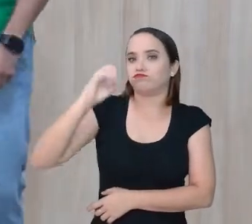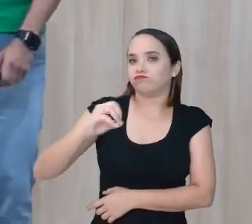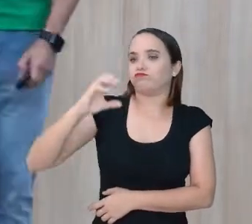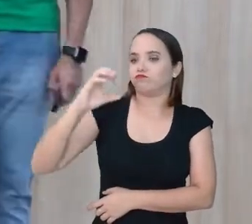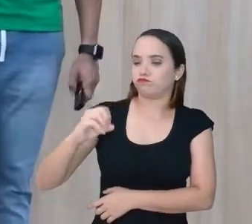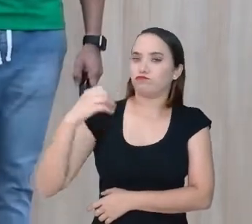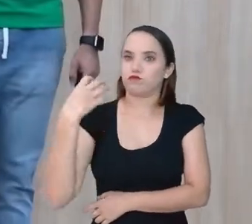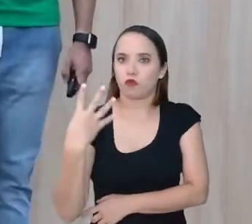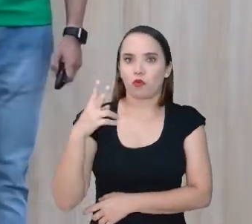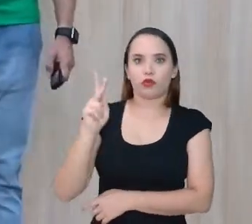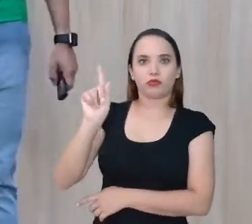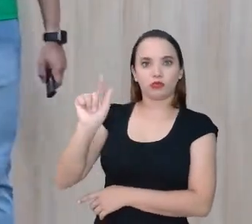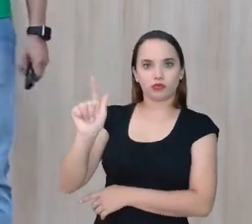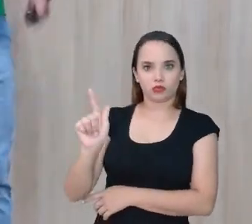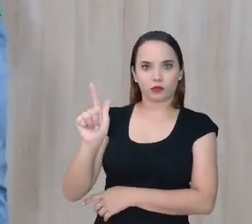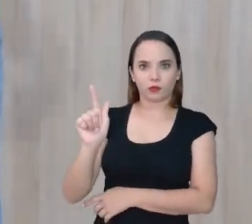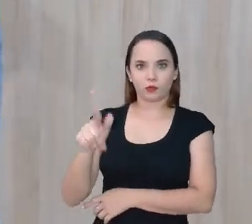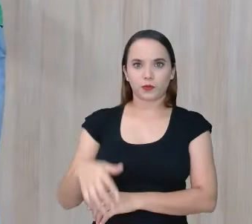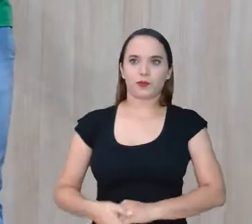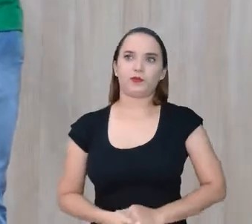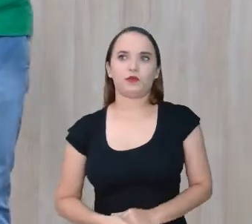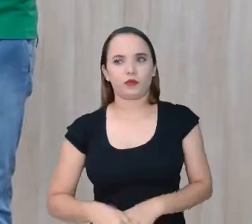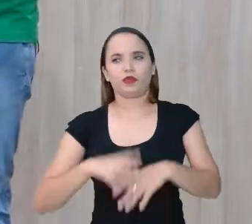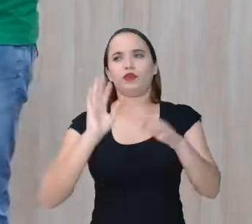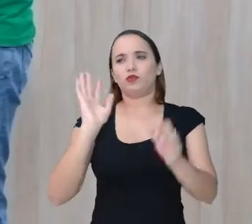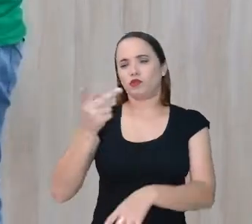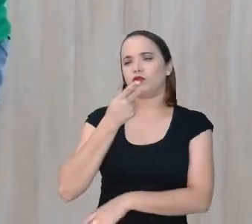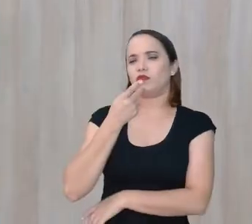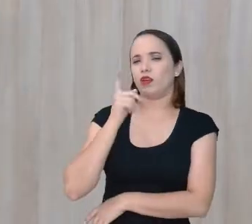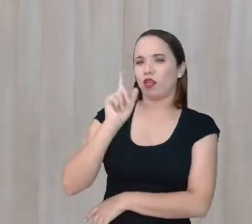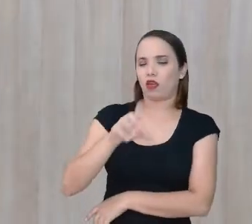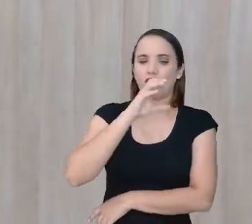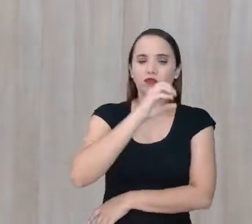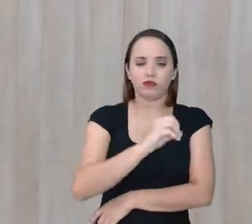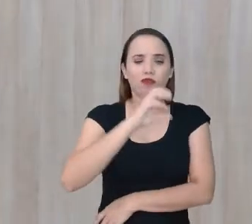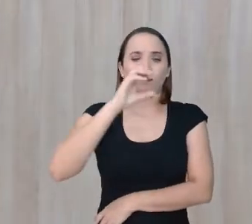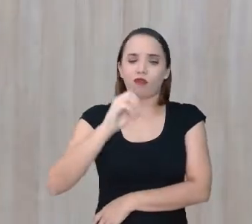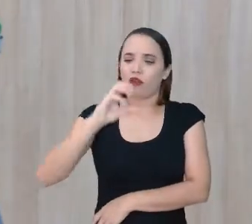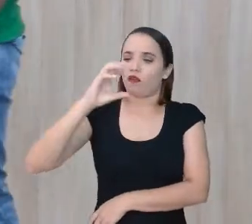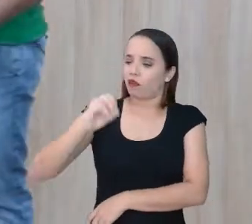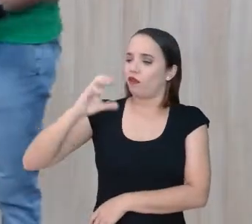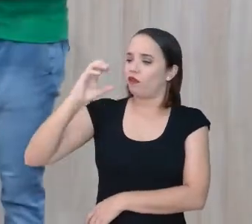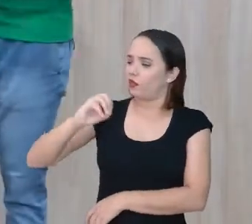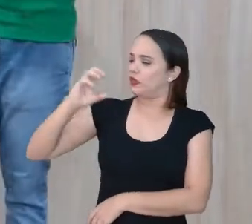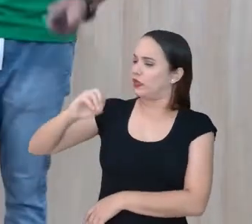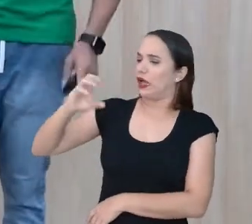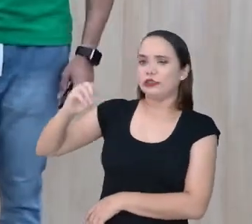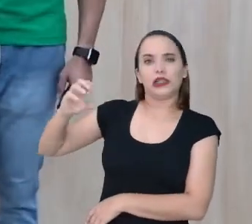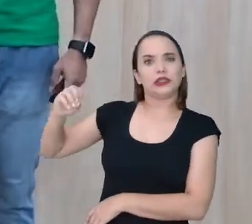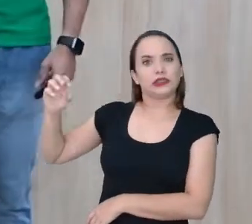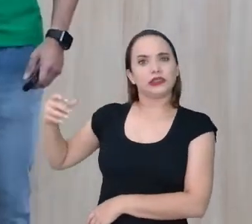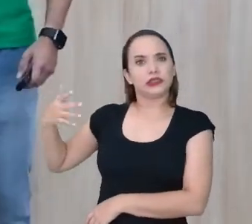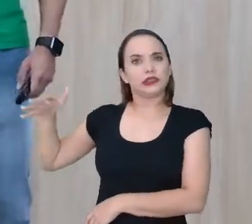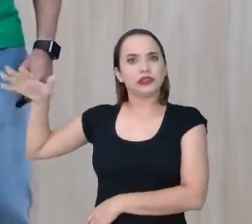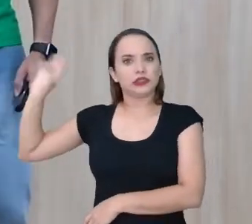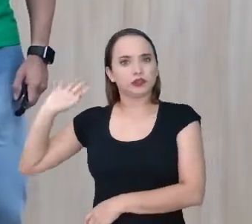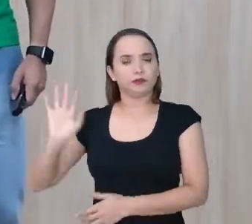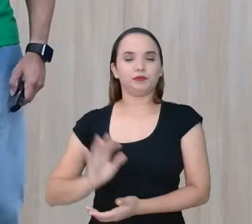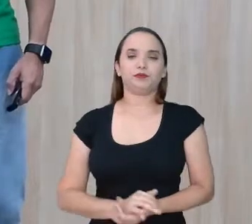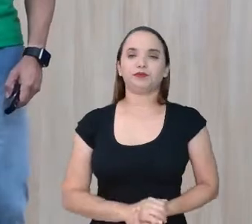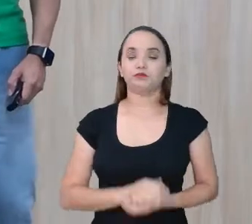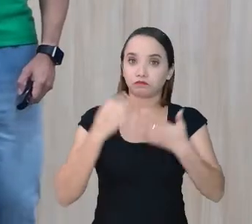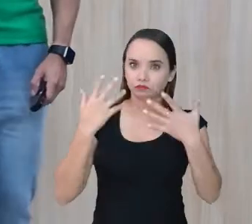0,0000004 quilogramas, certo? Falei aí 6 zeros depois da vírgula. Então você pode notar aí que esse